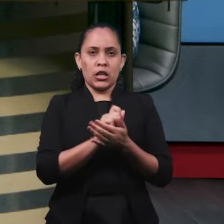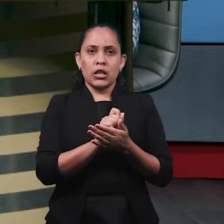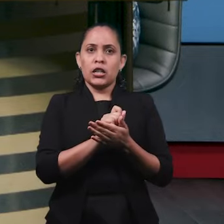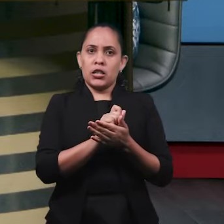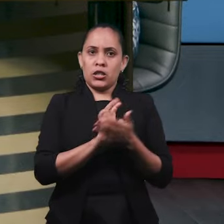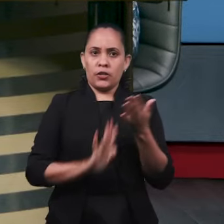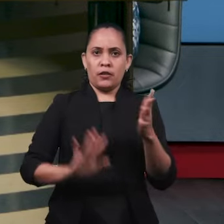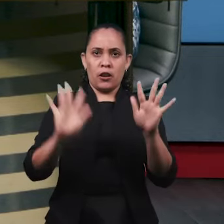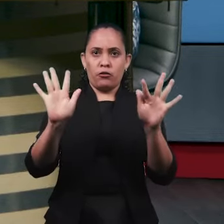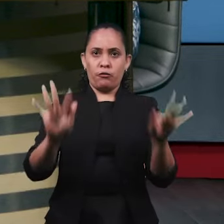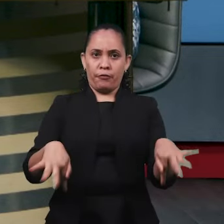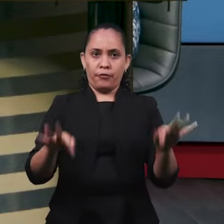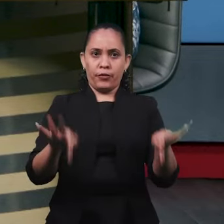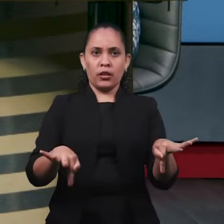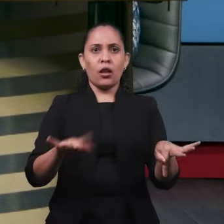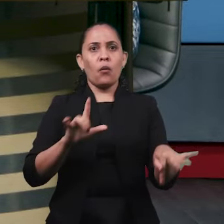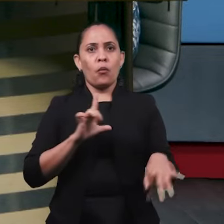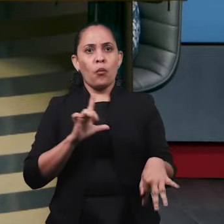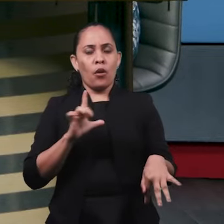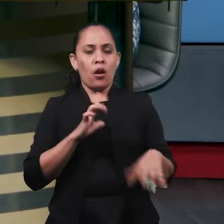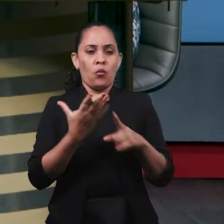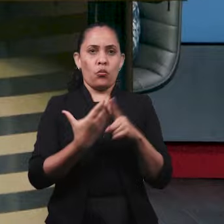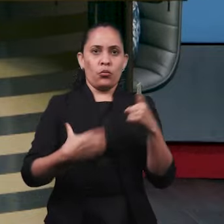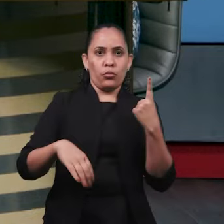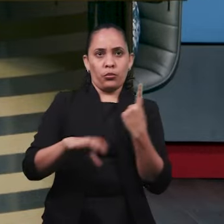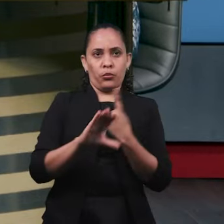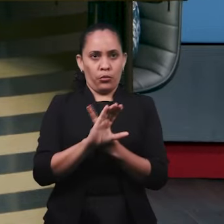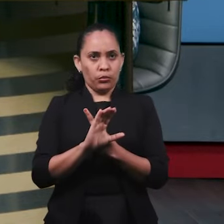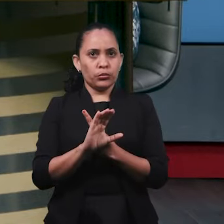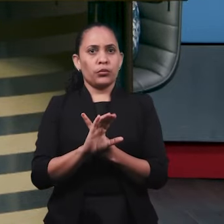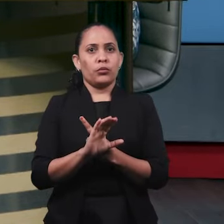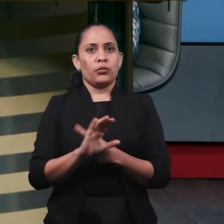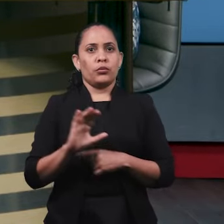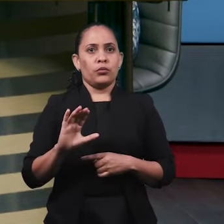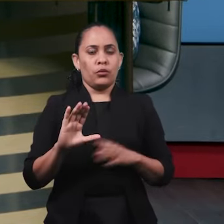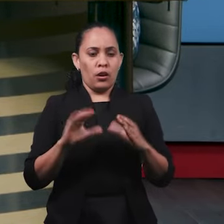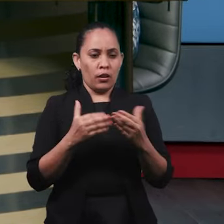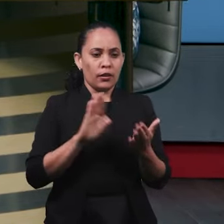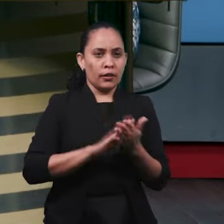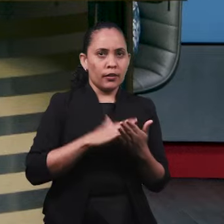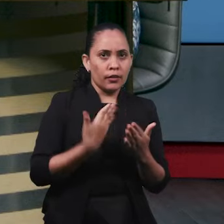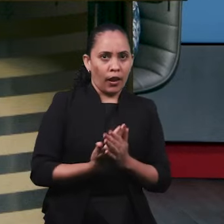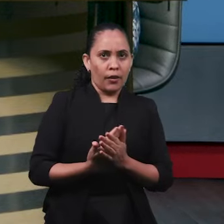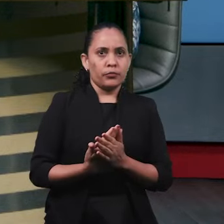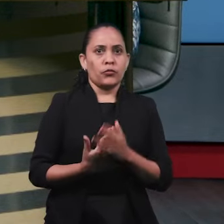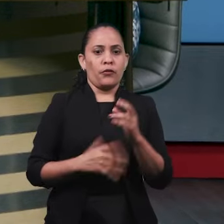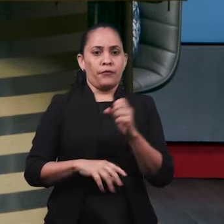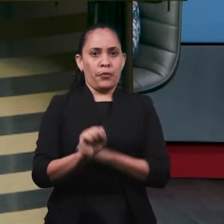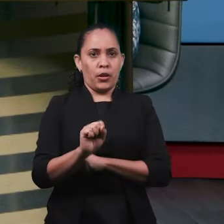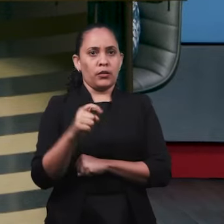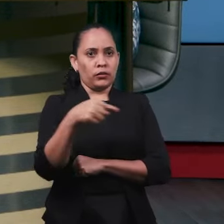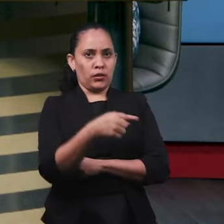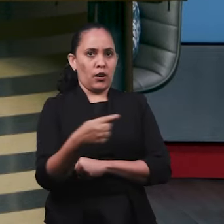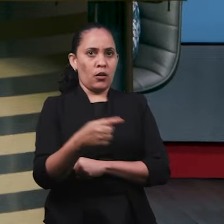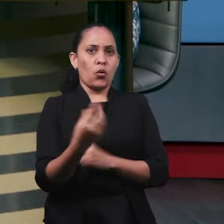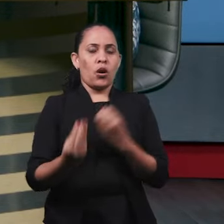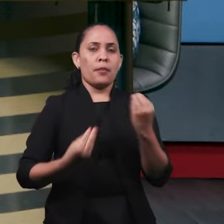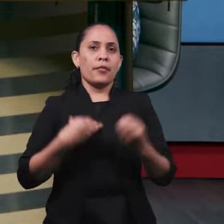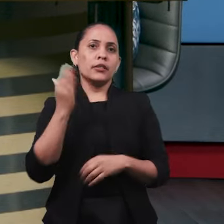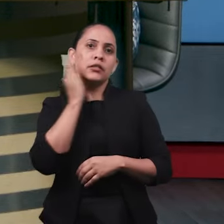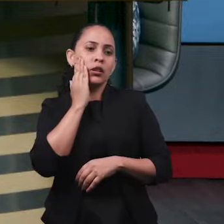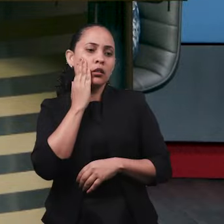O que é a dinâmica final? A dinâmica final é um pequeno culto que é feito com aquele intérprete, para ele já entender